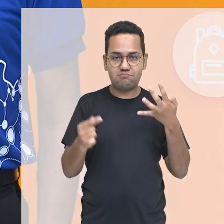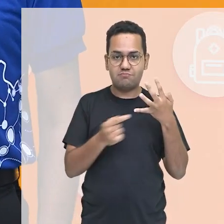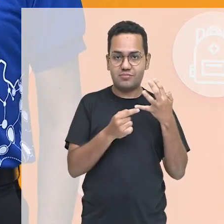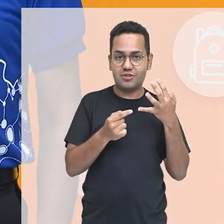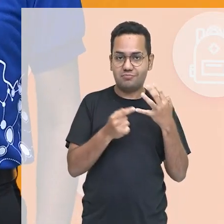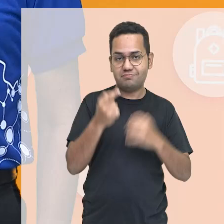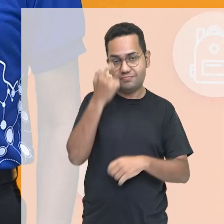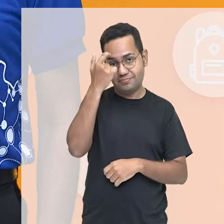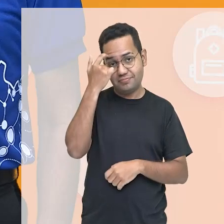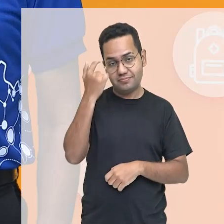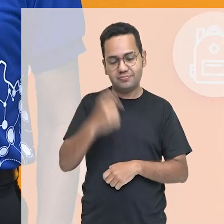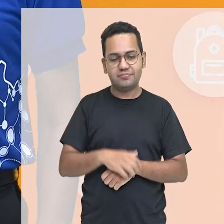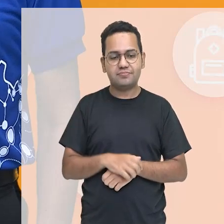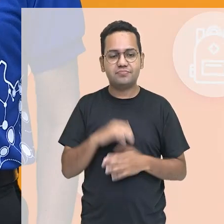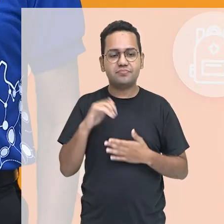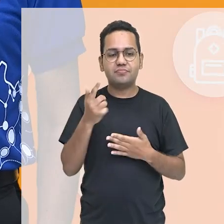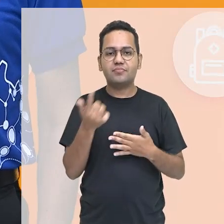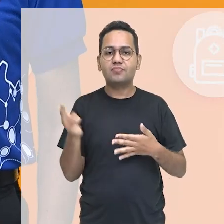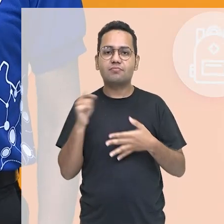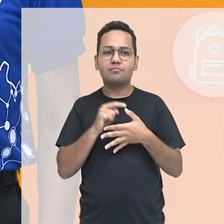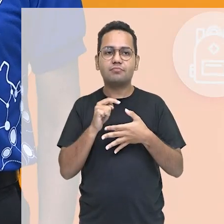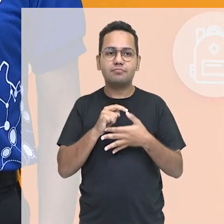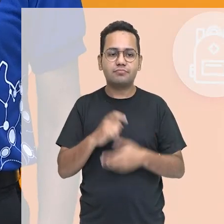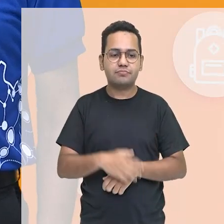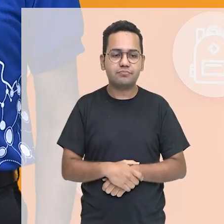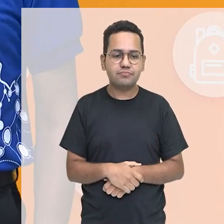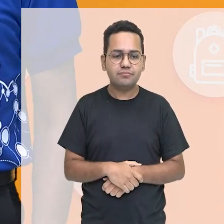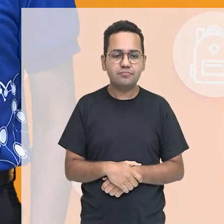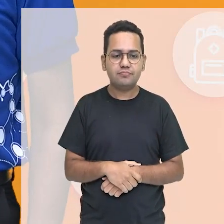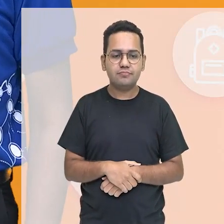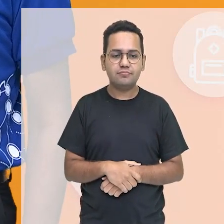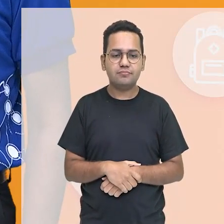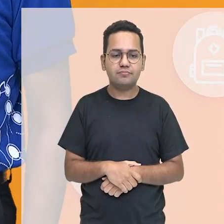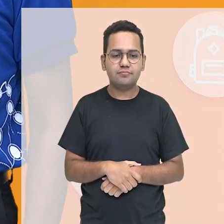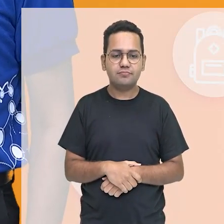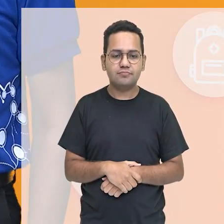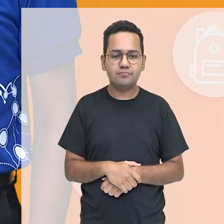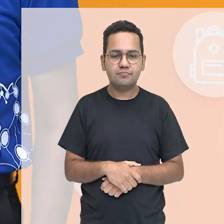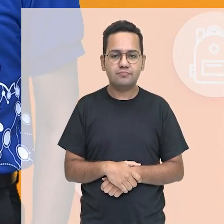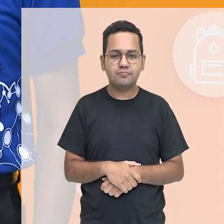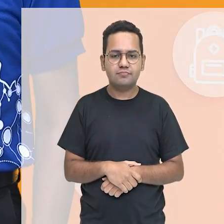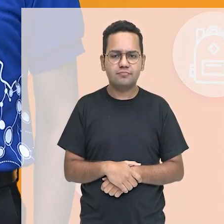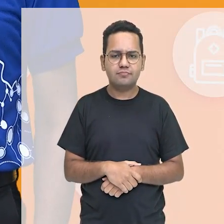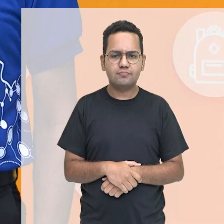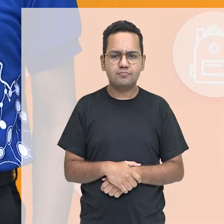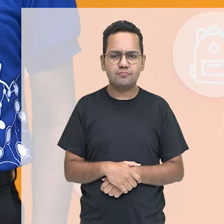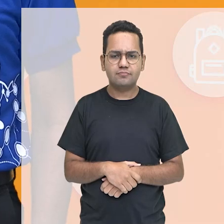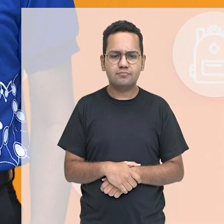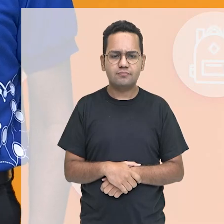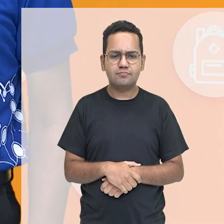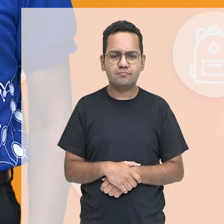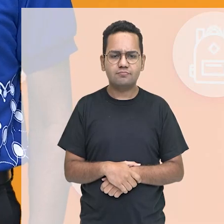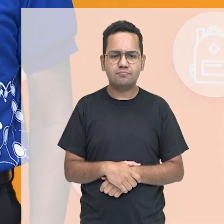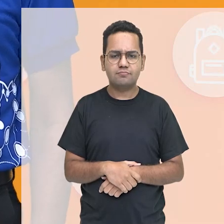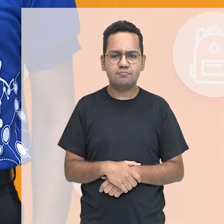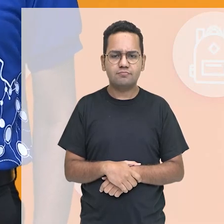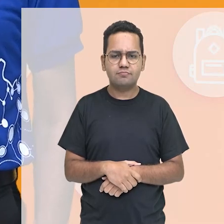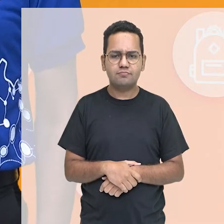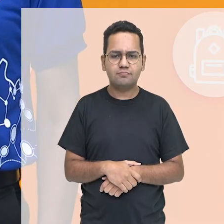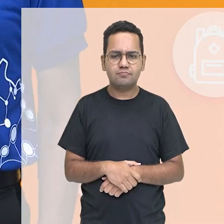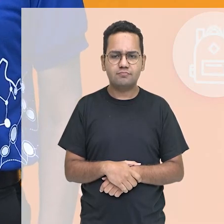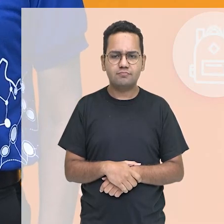E também tem outra característica, frágil sistema partidário. Os partidos